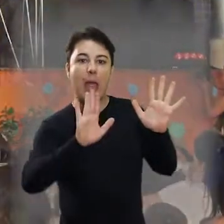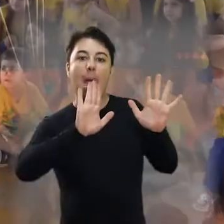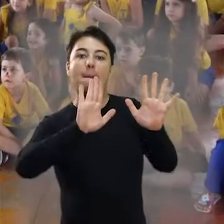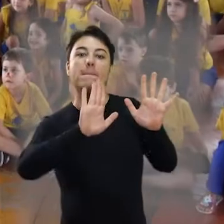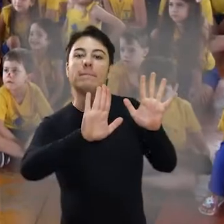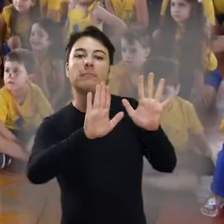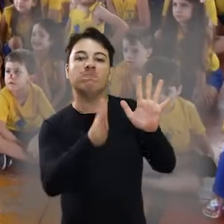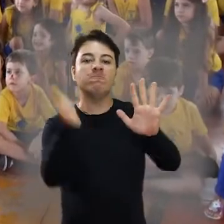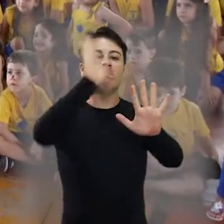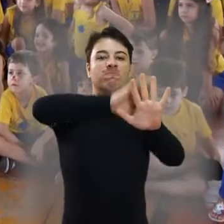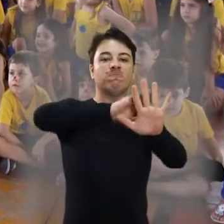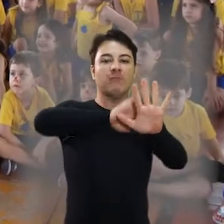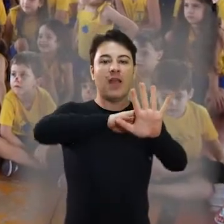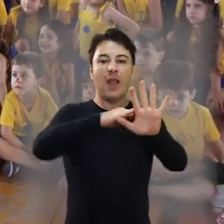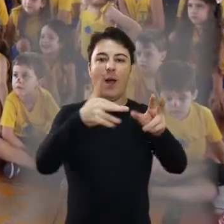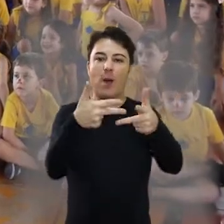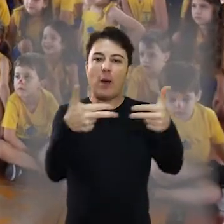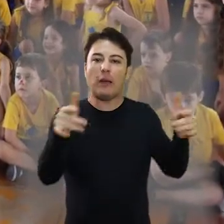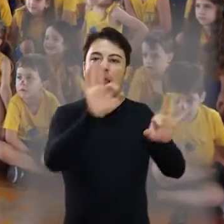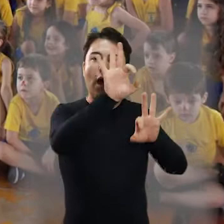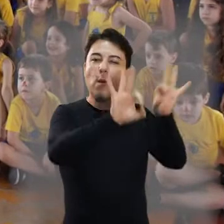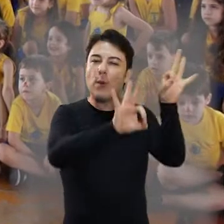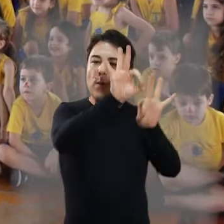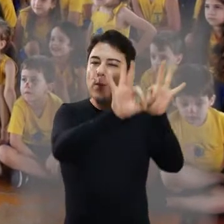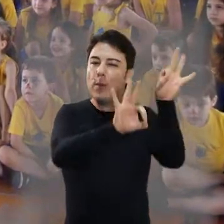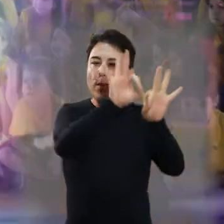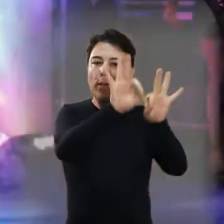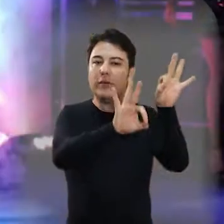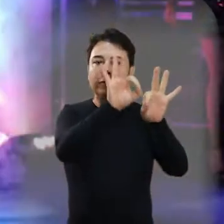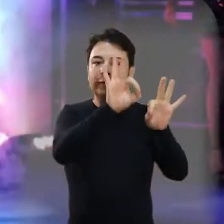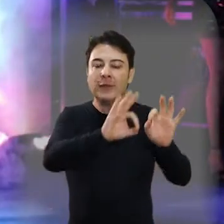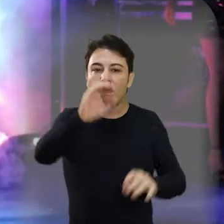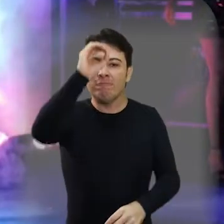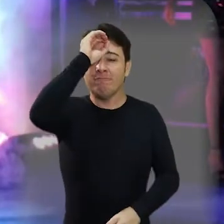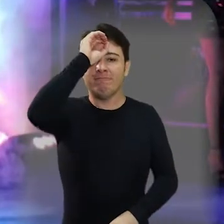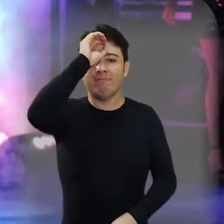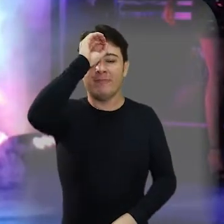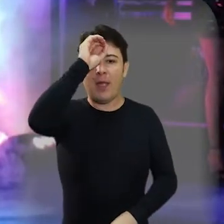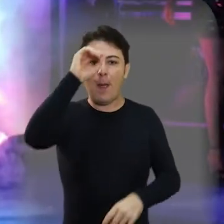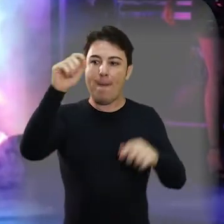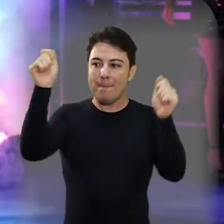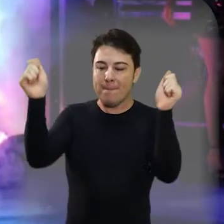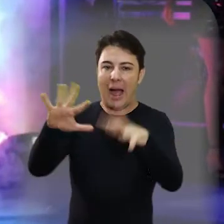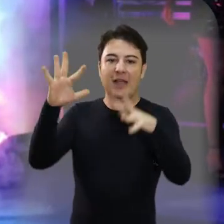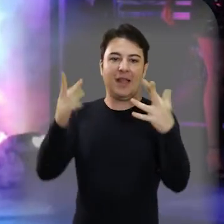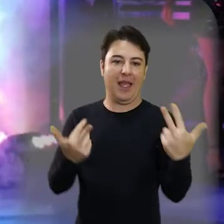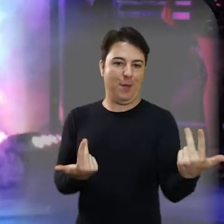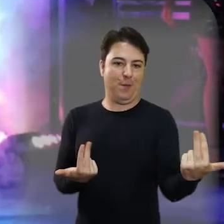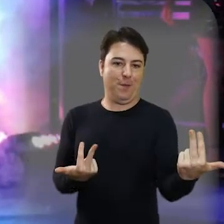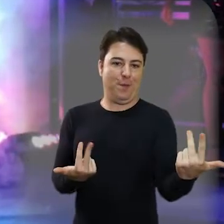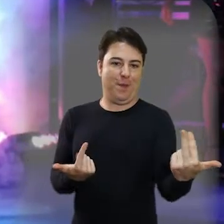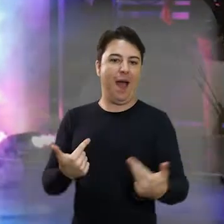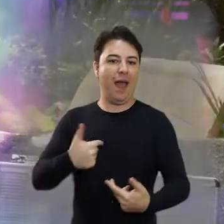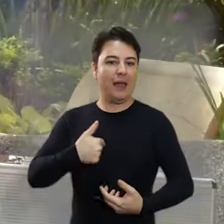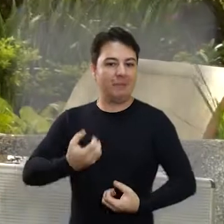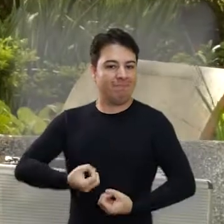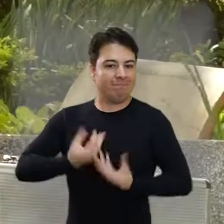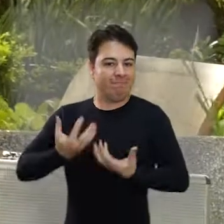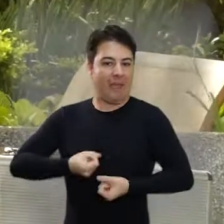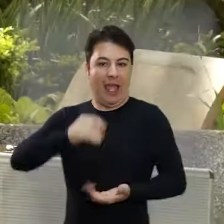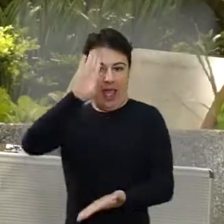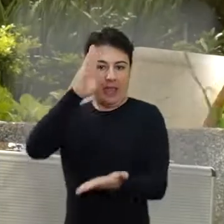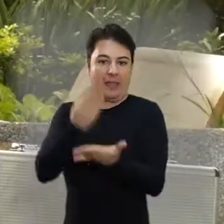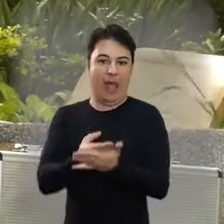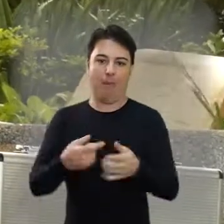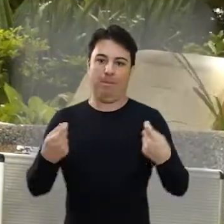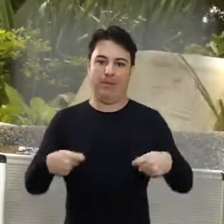quando a gente está assistindo, ou melhor, quando a gente está fazendo um filme, a gente não vê muitas das coisas. Tudo vem na pós-produção. E a